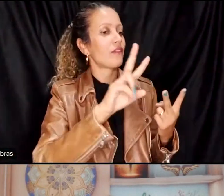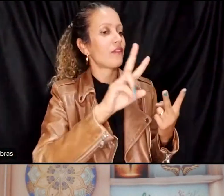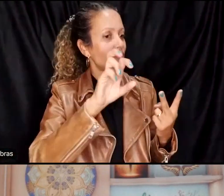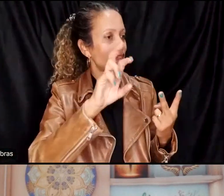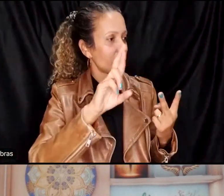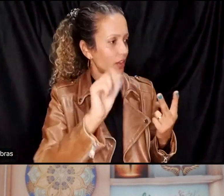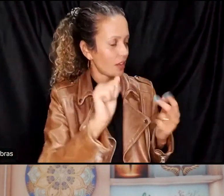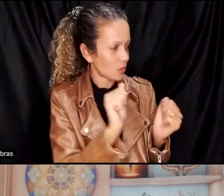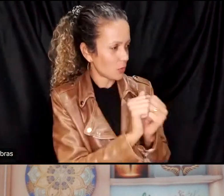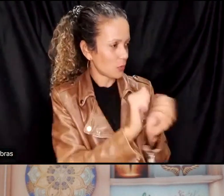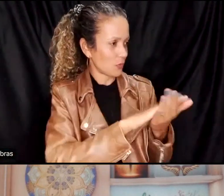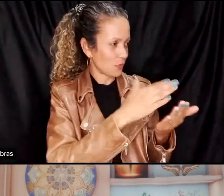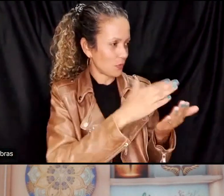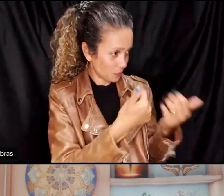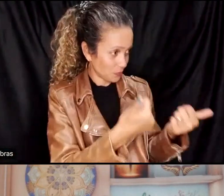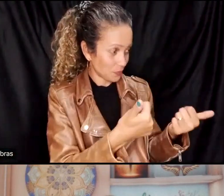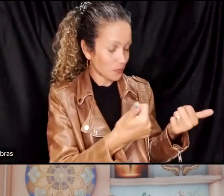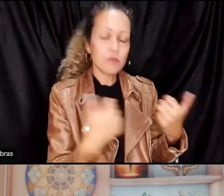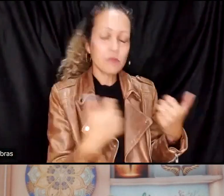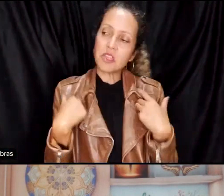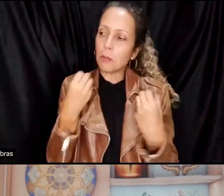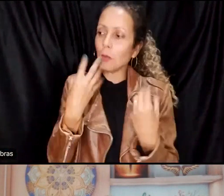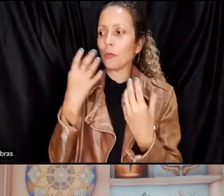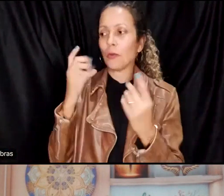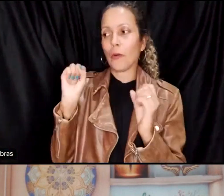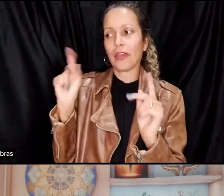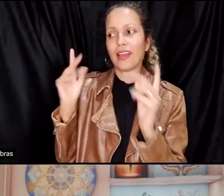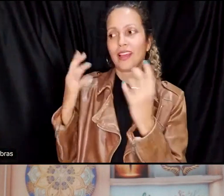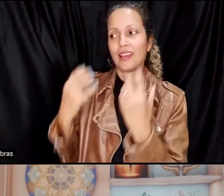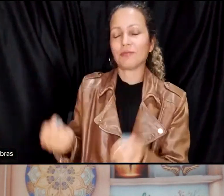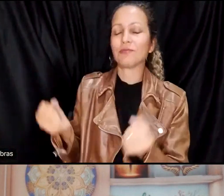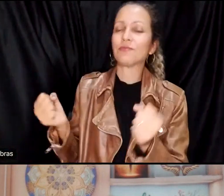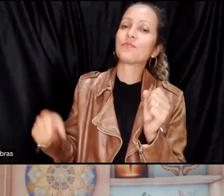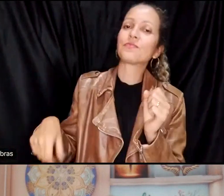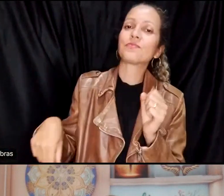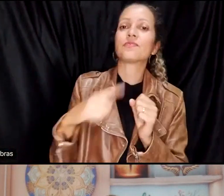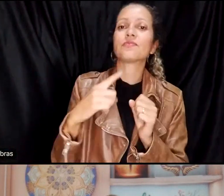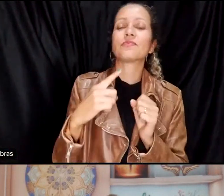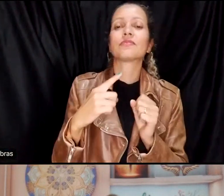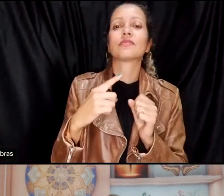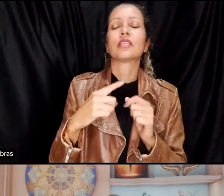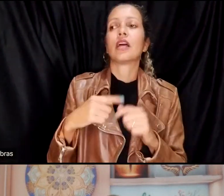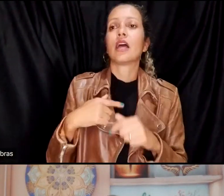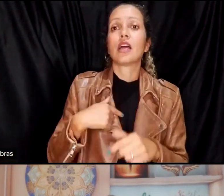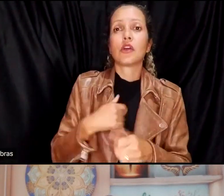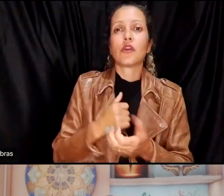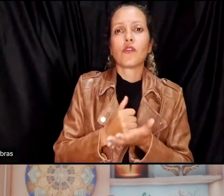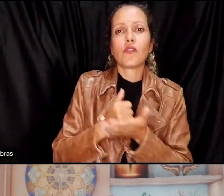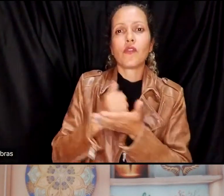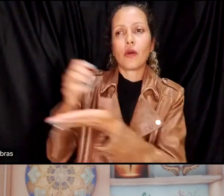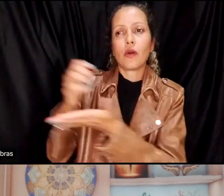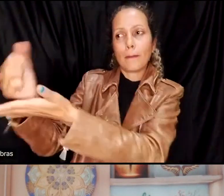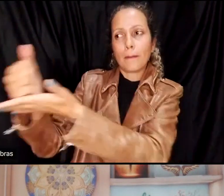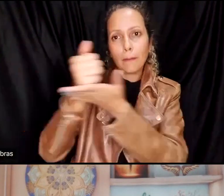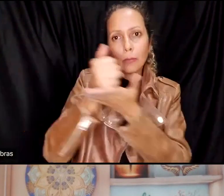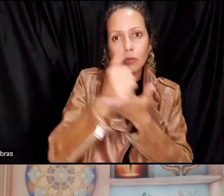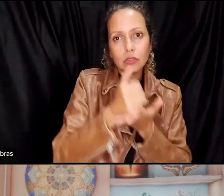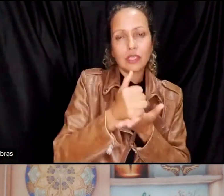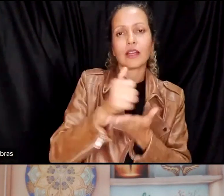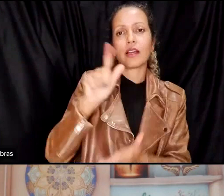Quando eu fui buscar a professora Gladys, ela estava hospedada num hotel